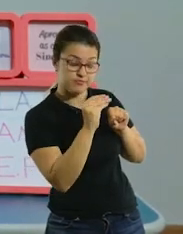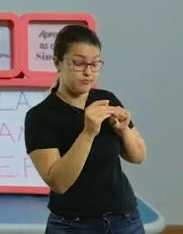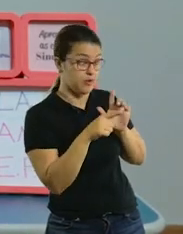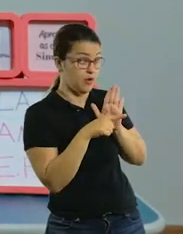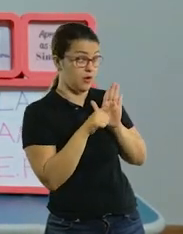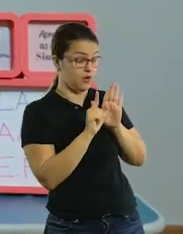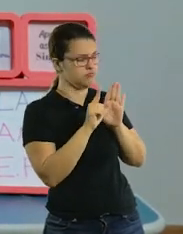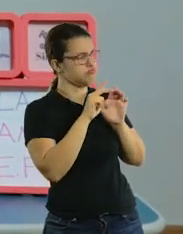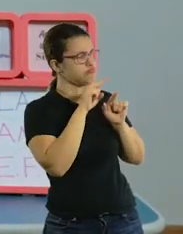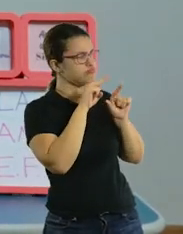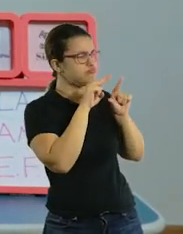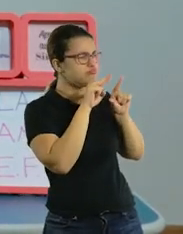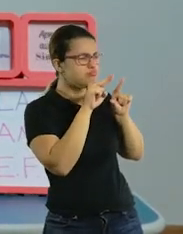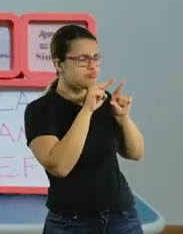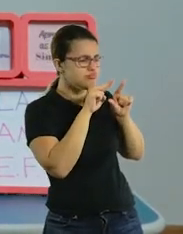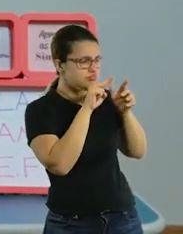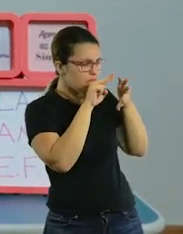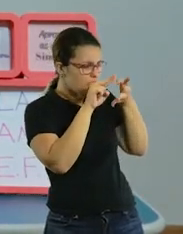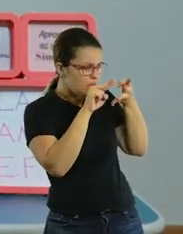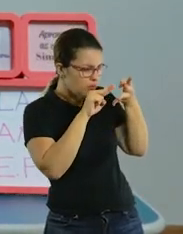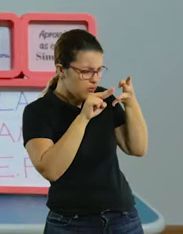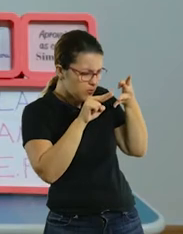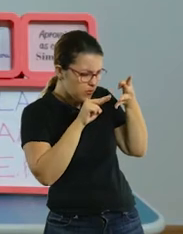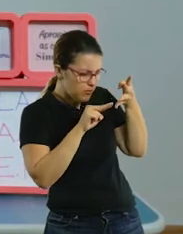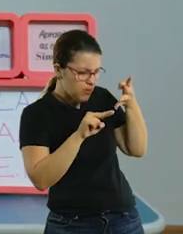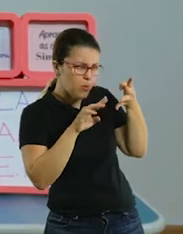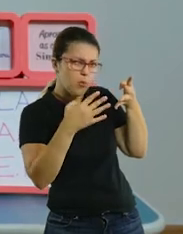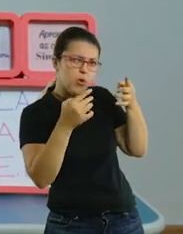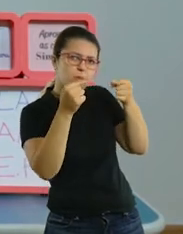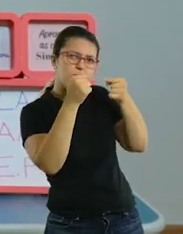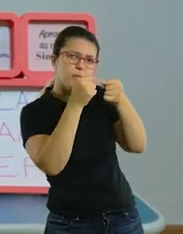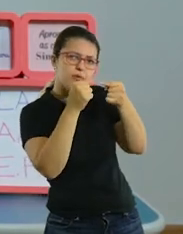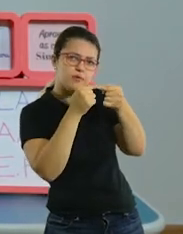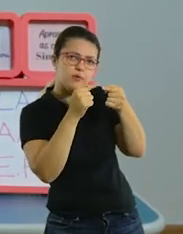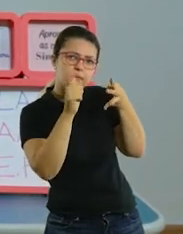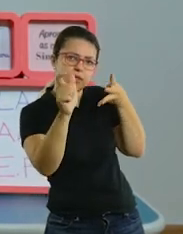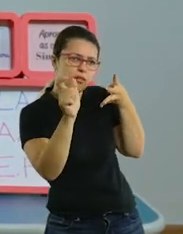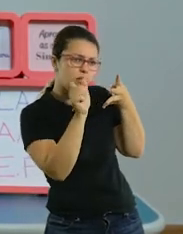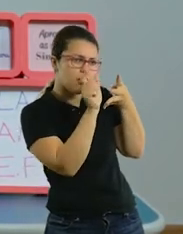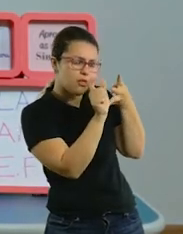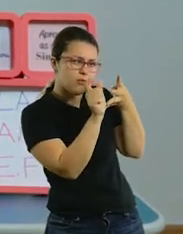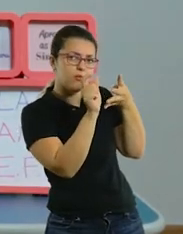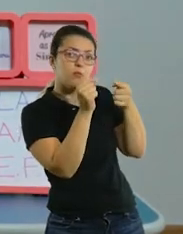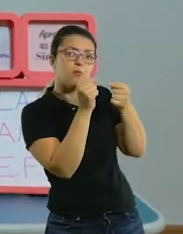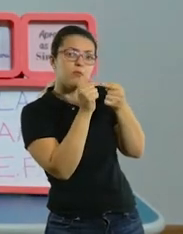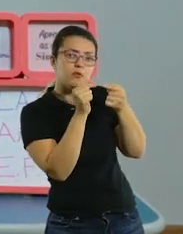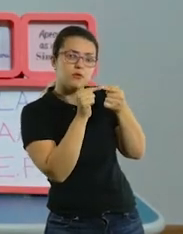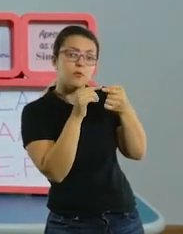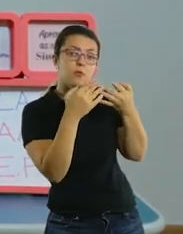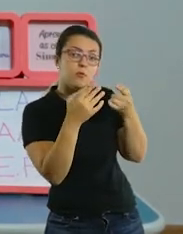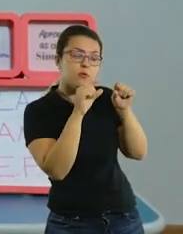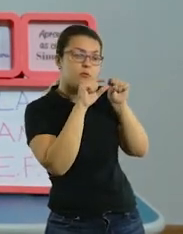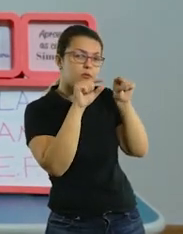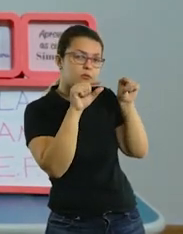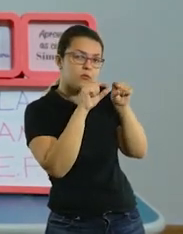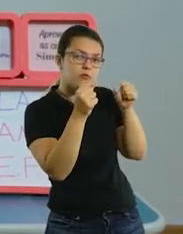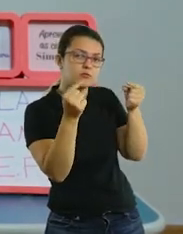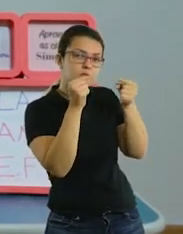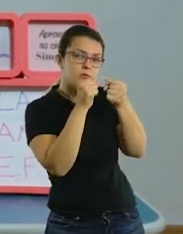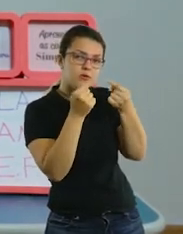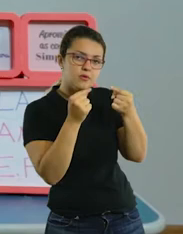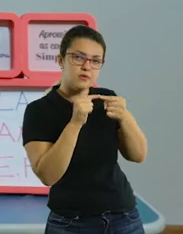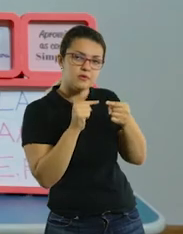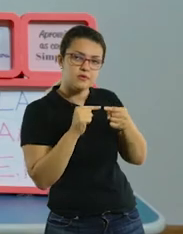leia o texto e as palavras para ver qual a combinação que faz exatamente a palavra com a frase,